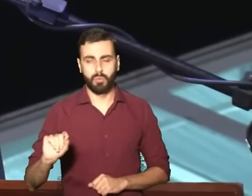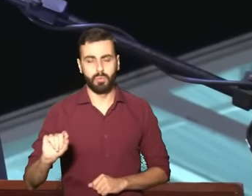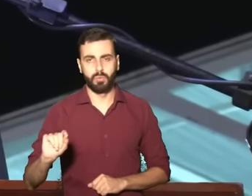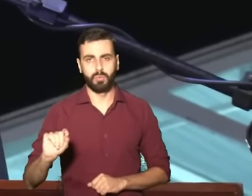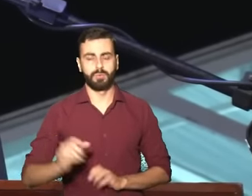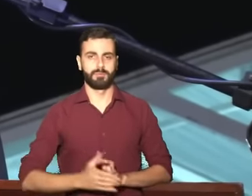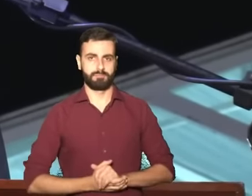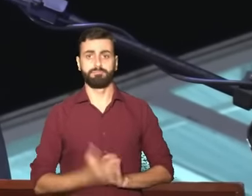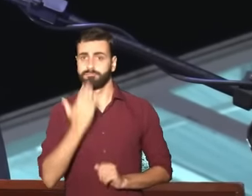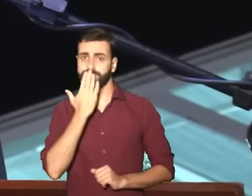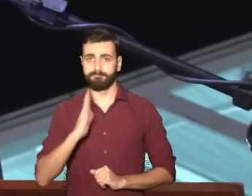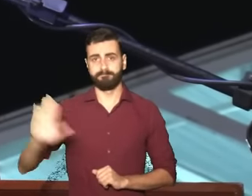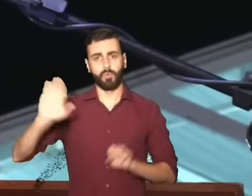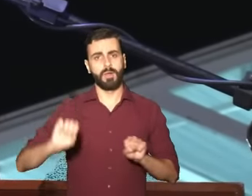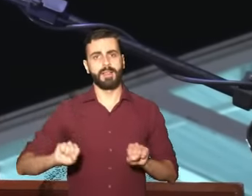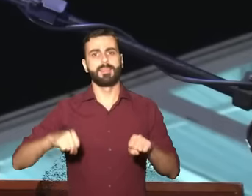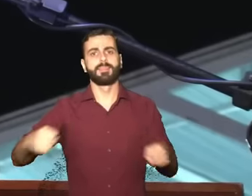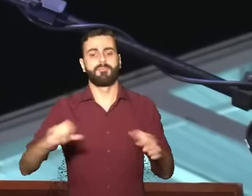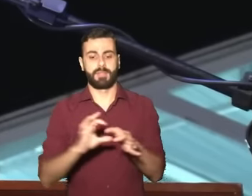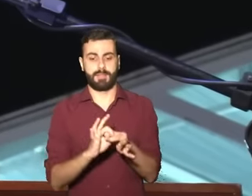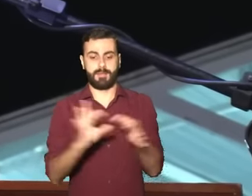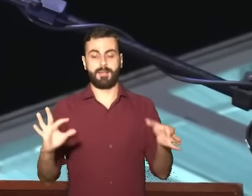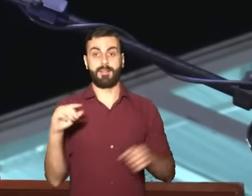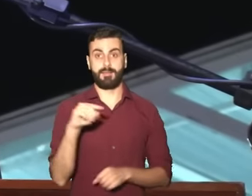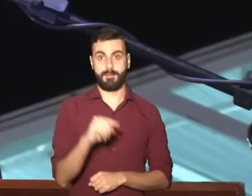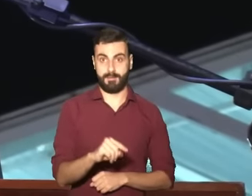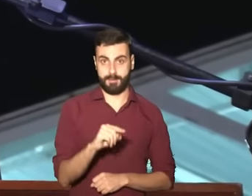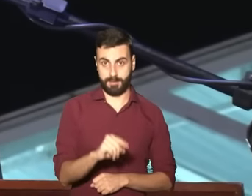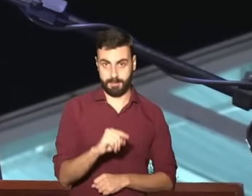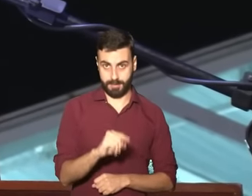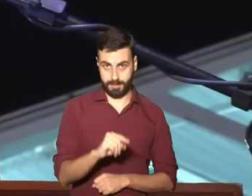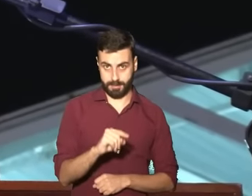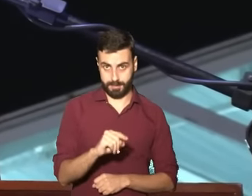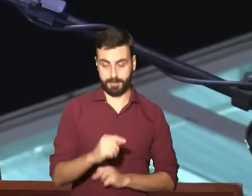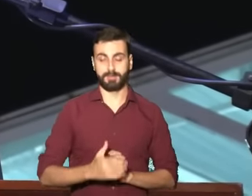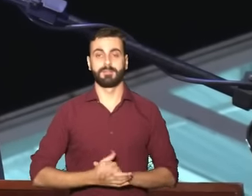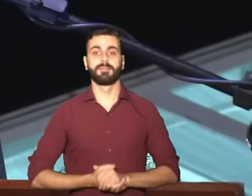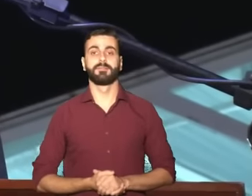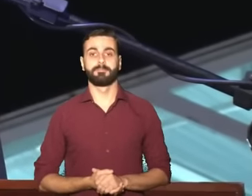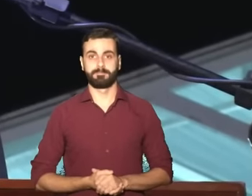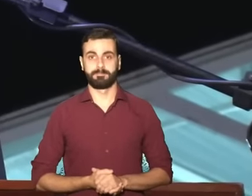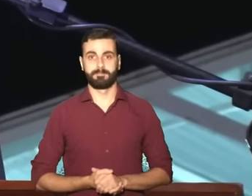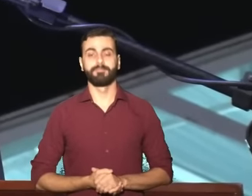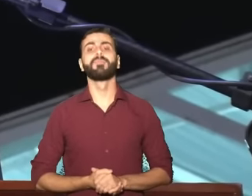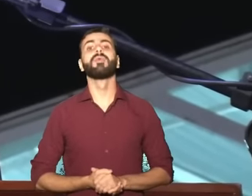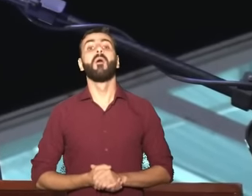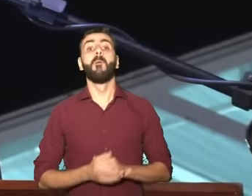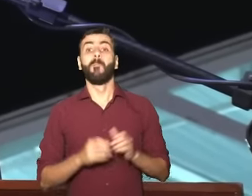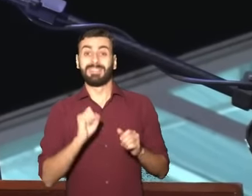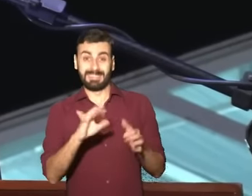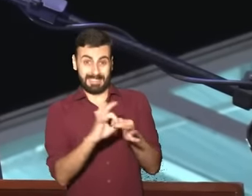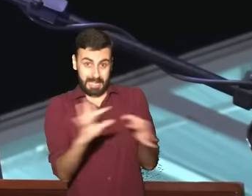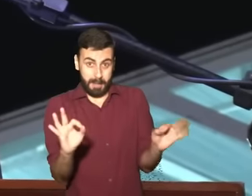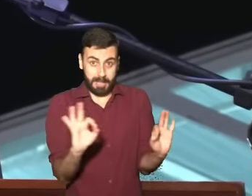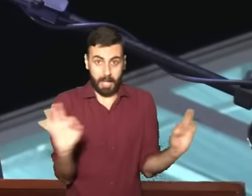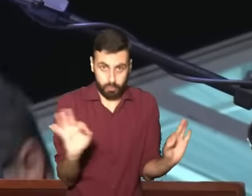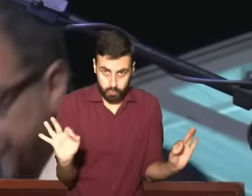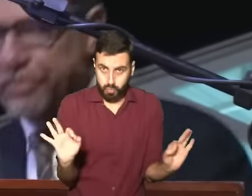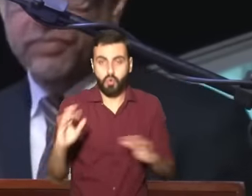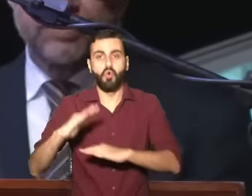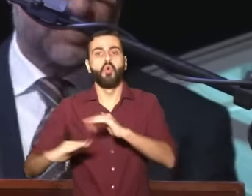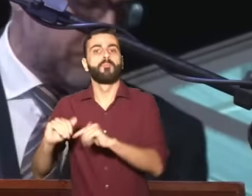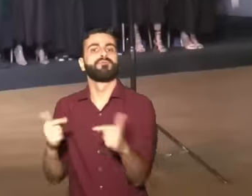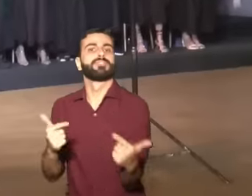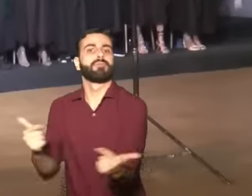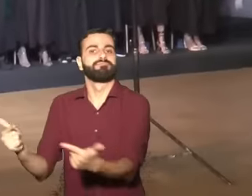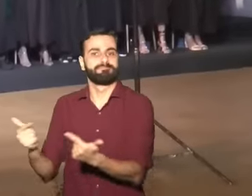prometo defender a liberdade, pois sem ela não há profissão que